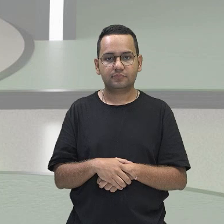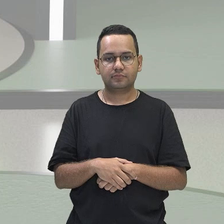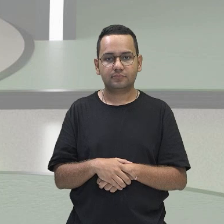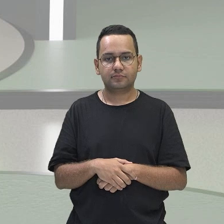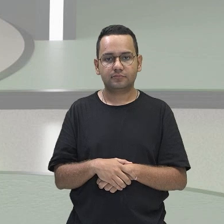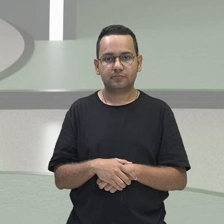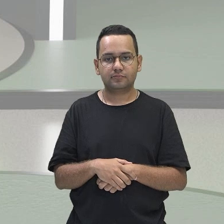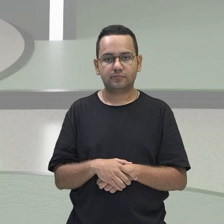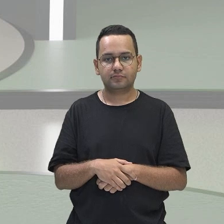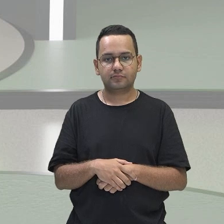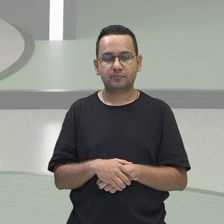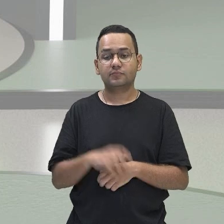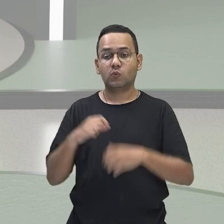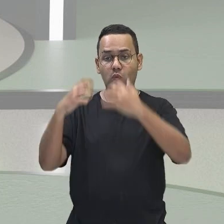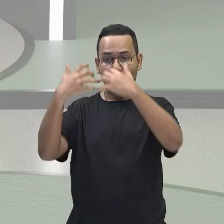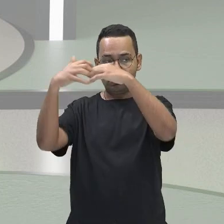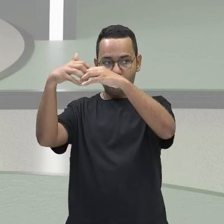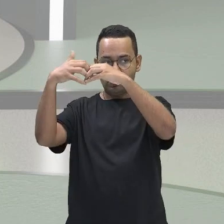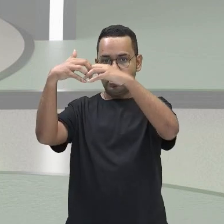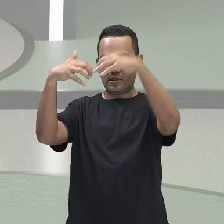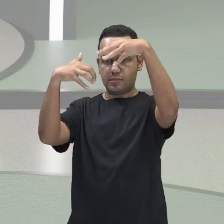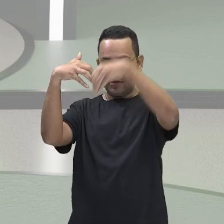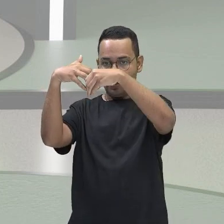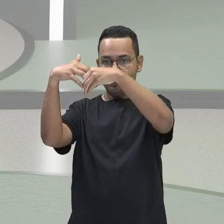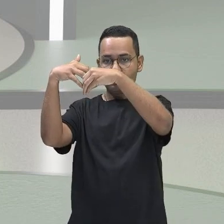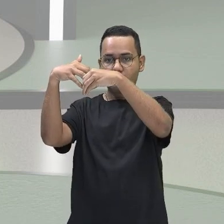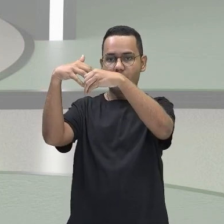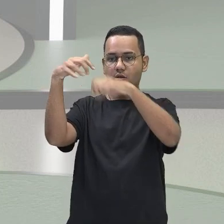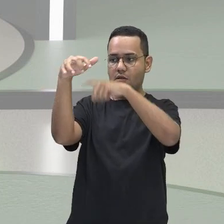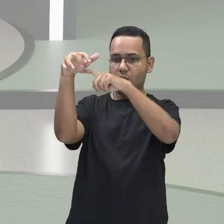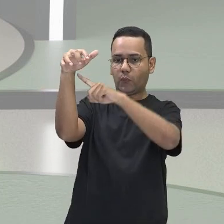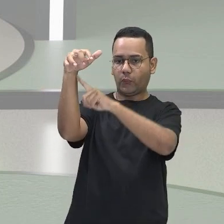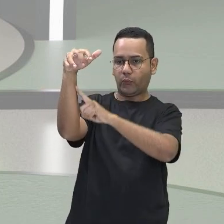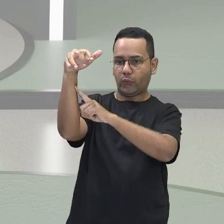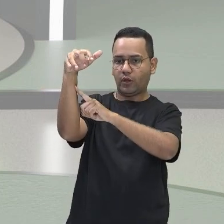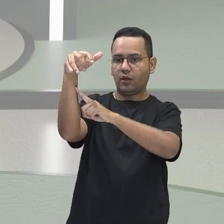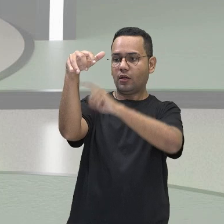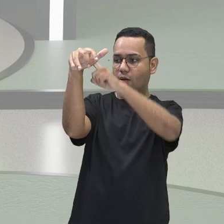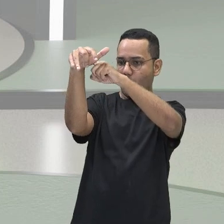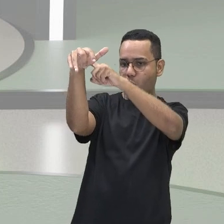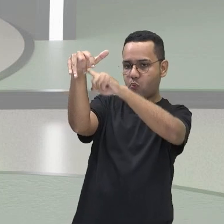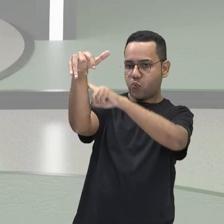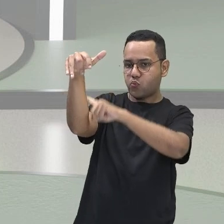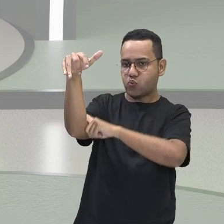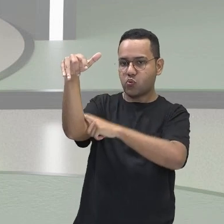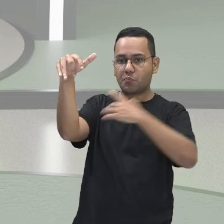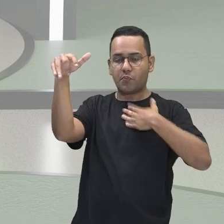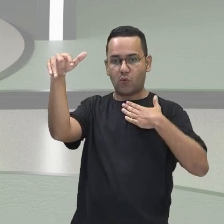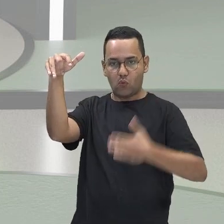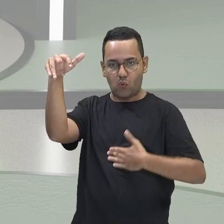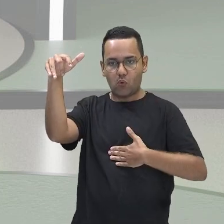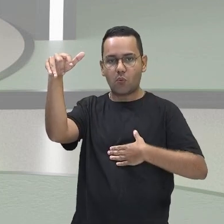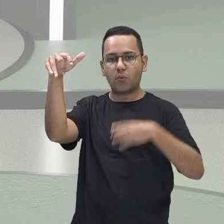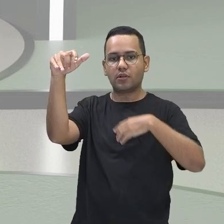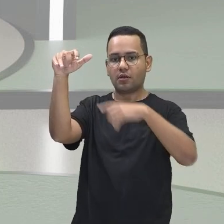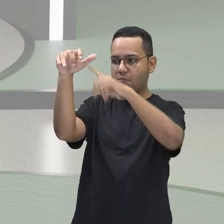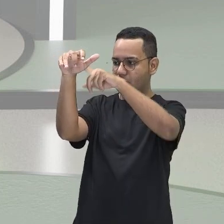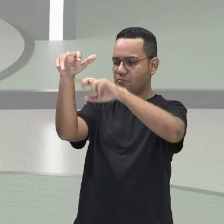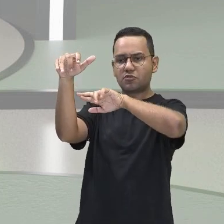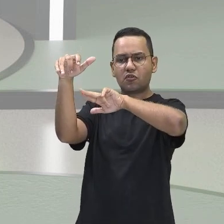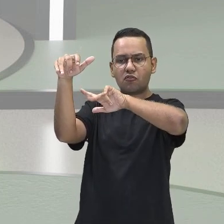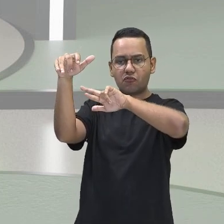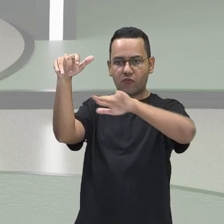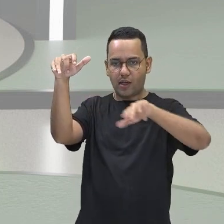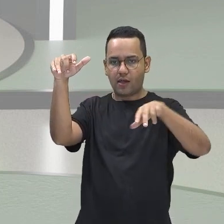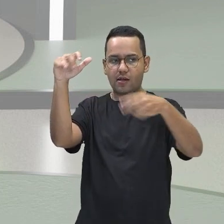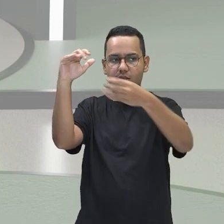medula espinhal. Então, quando se ramifica para o corpo, nós vamos ter esse aglomerado de células